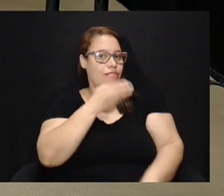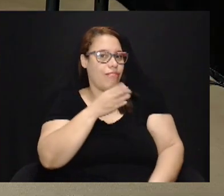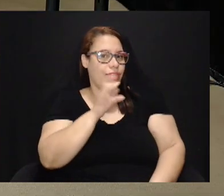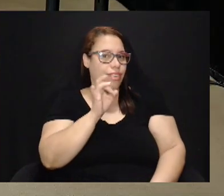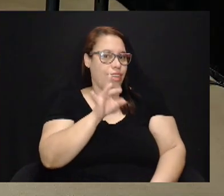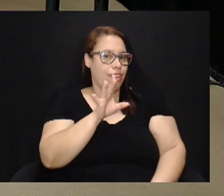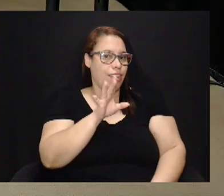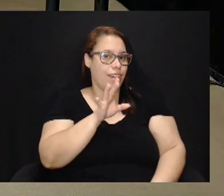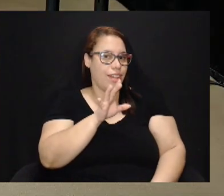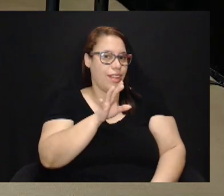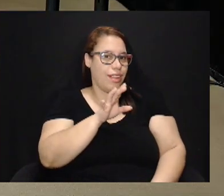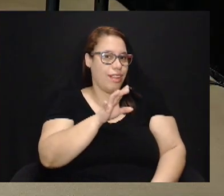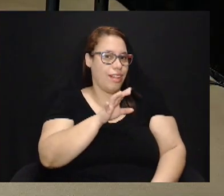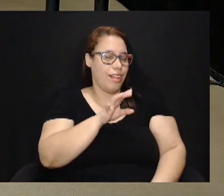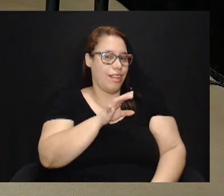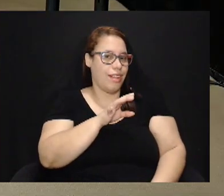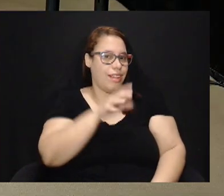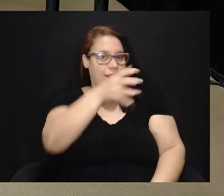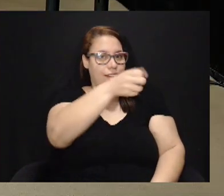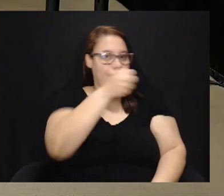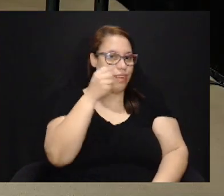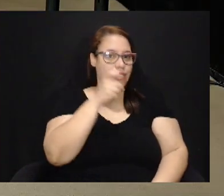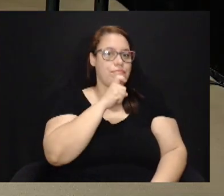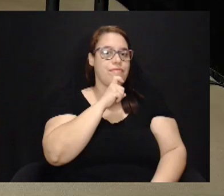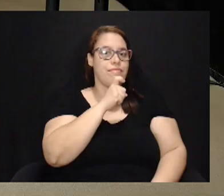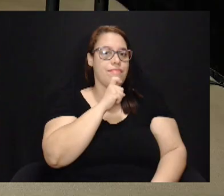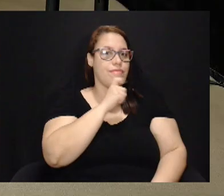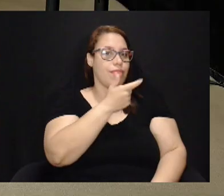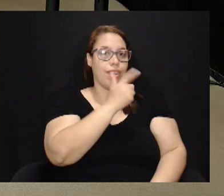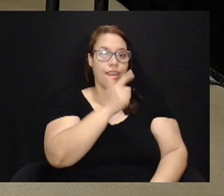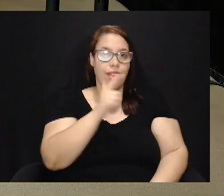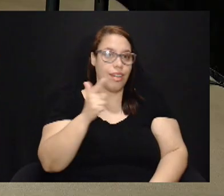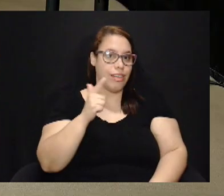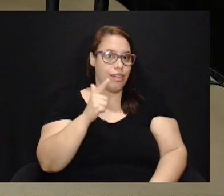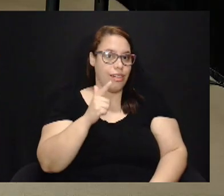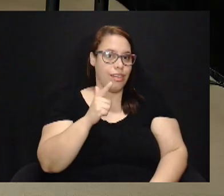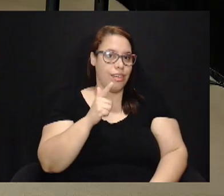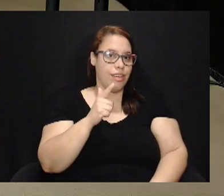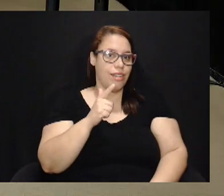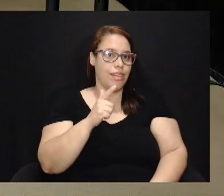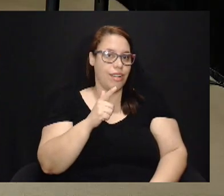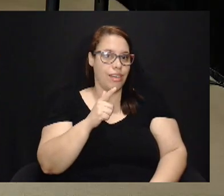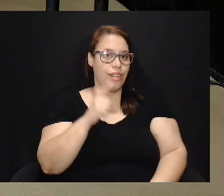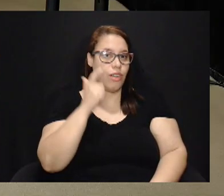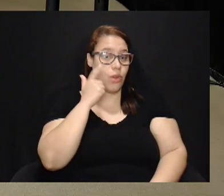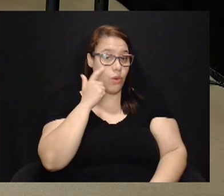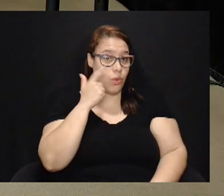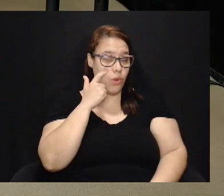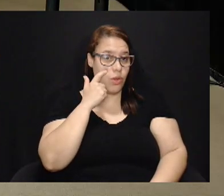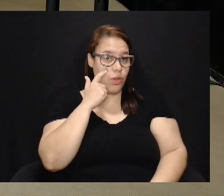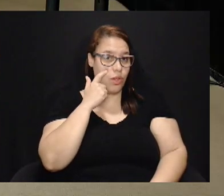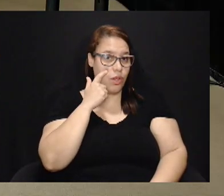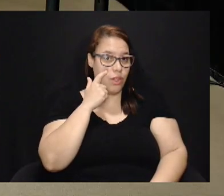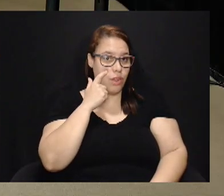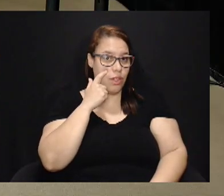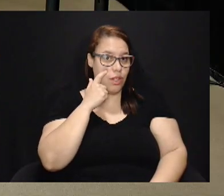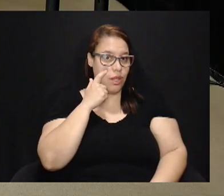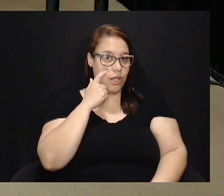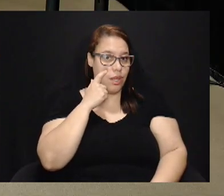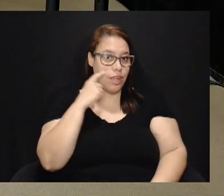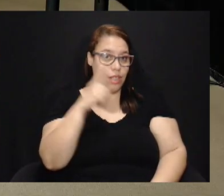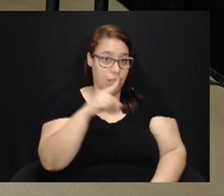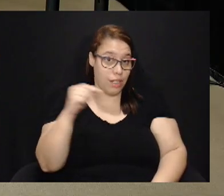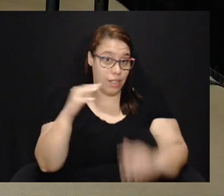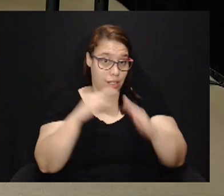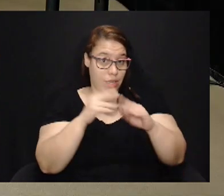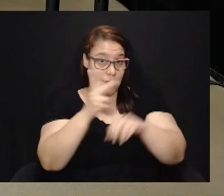perceber. em casa. Não, abrir a geladeira não tem. Não tem. Será que eu vou Exatamente. eu vou me render a ponto de sair de casa pra buscar um